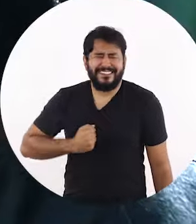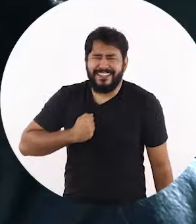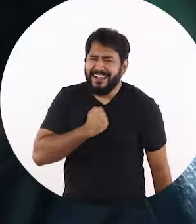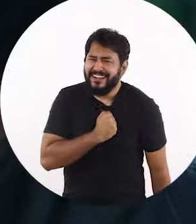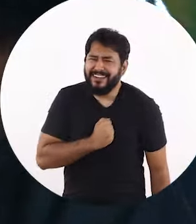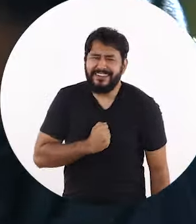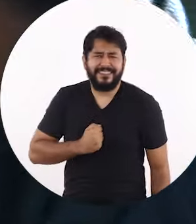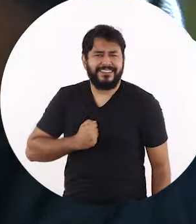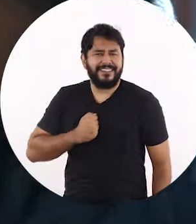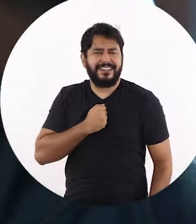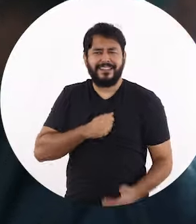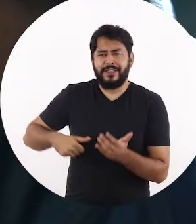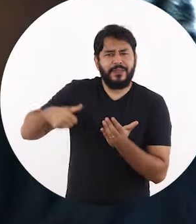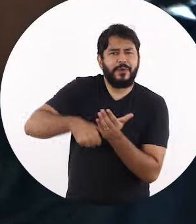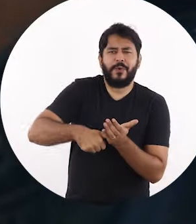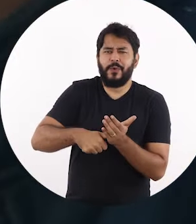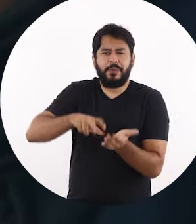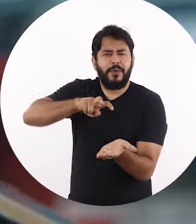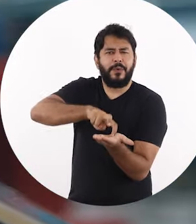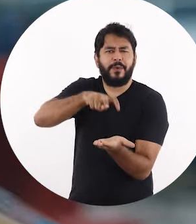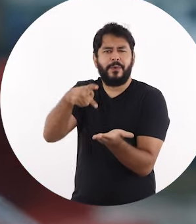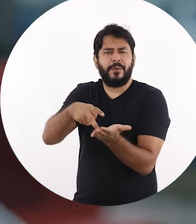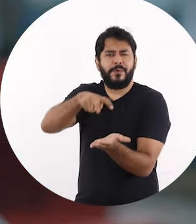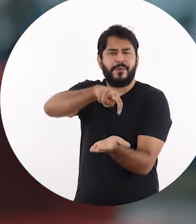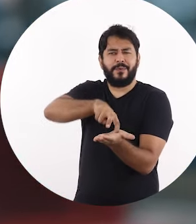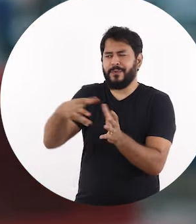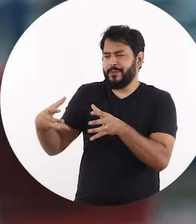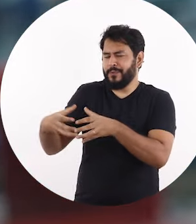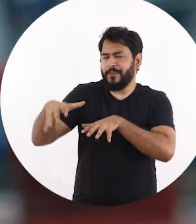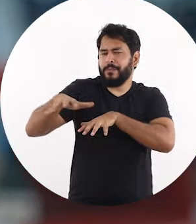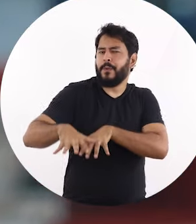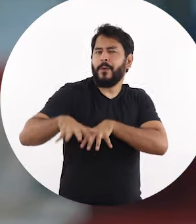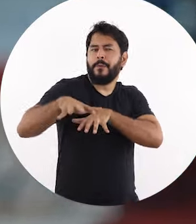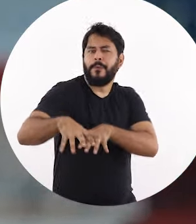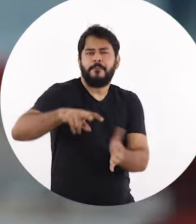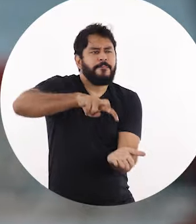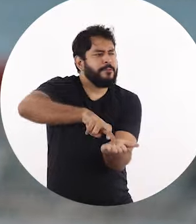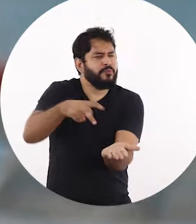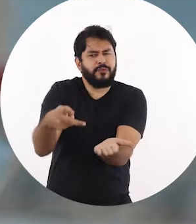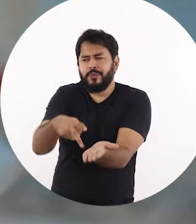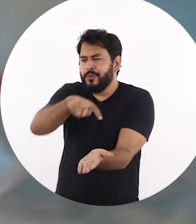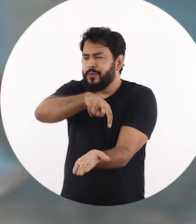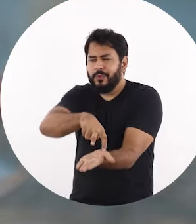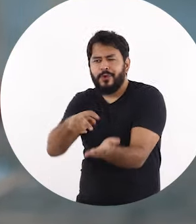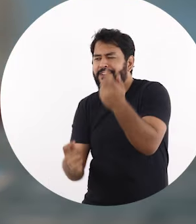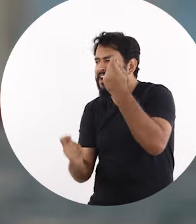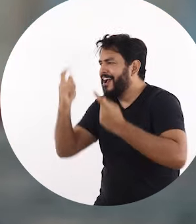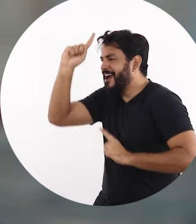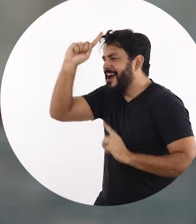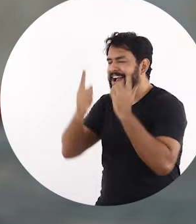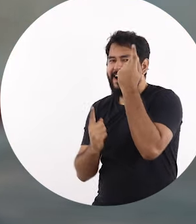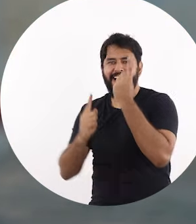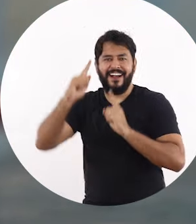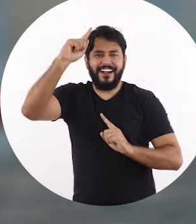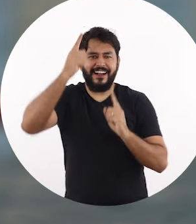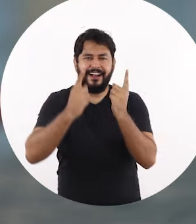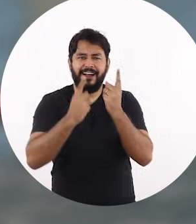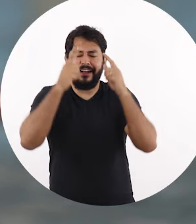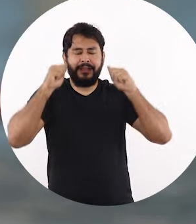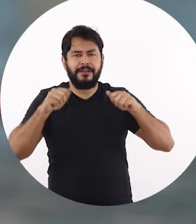do Clube das Pais, dos Vassouras, passistas traçando tesouras nas ruas repletas de